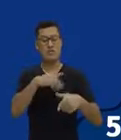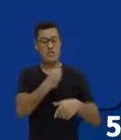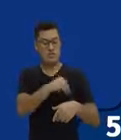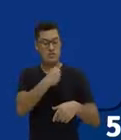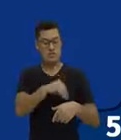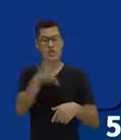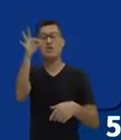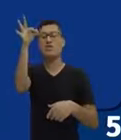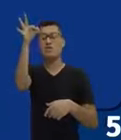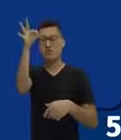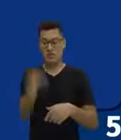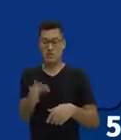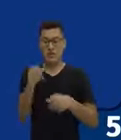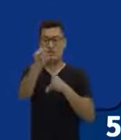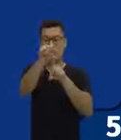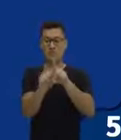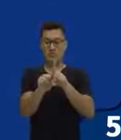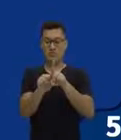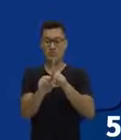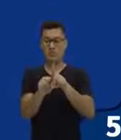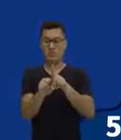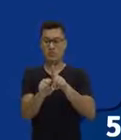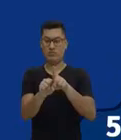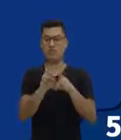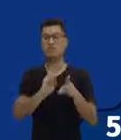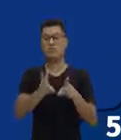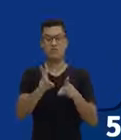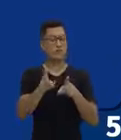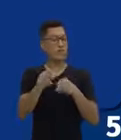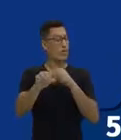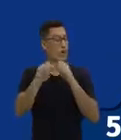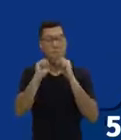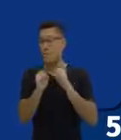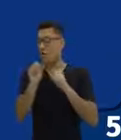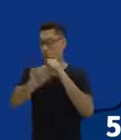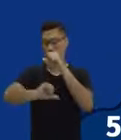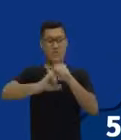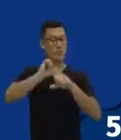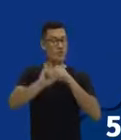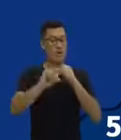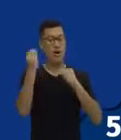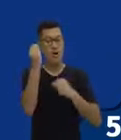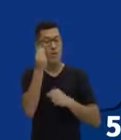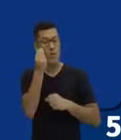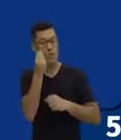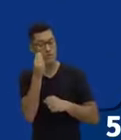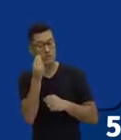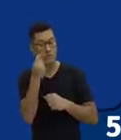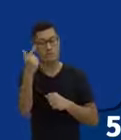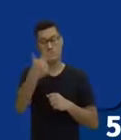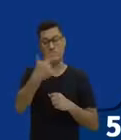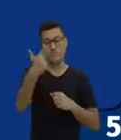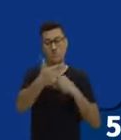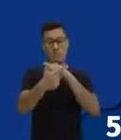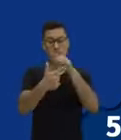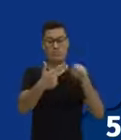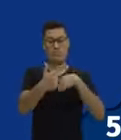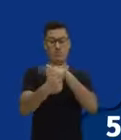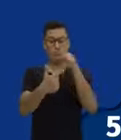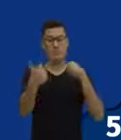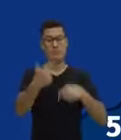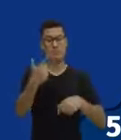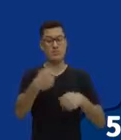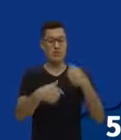no mês, né? Eu posso dizer que ele tem um salário constante. É o que não vai mudar. Não muda. Então, observa, nós temos dois elementos aí importantes. Um que